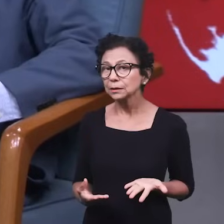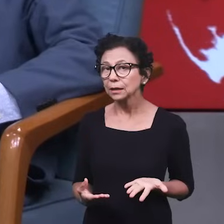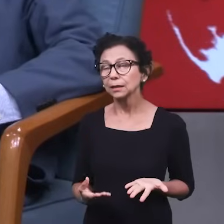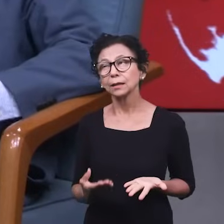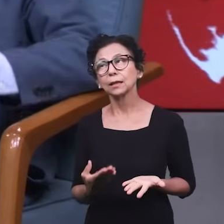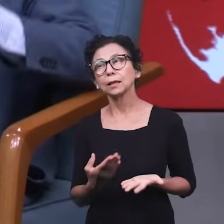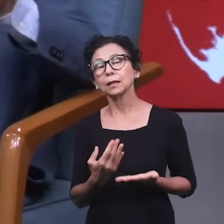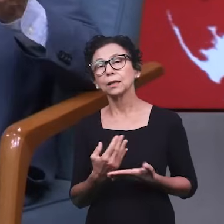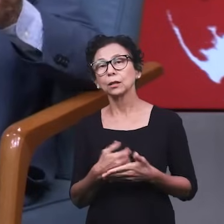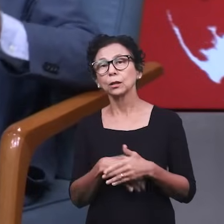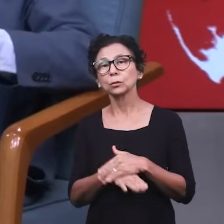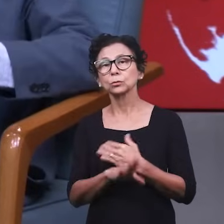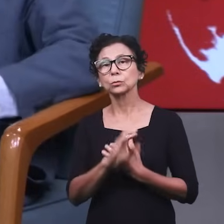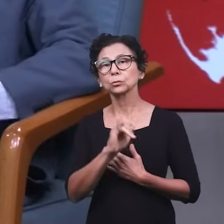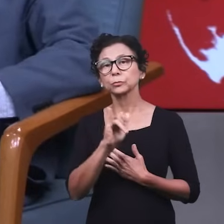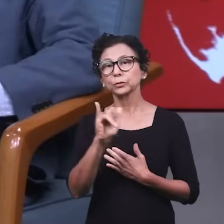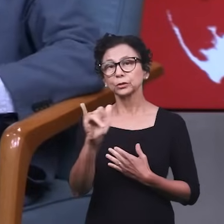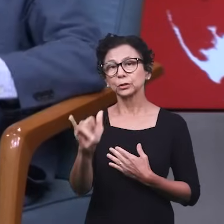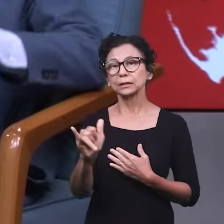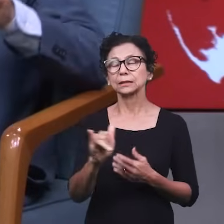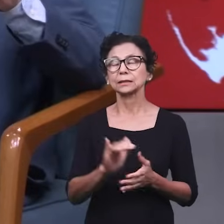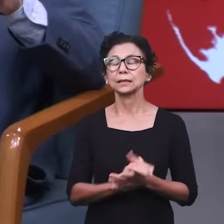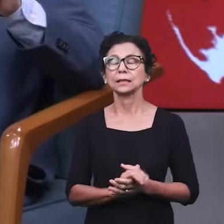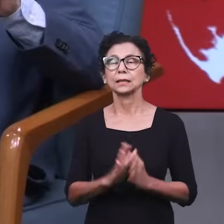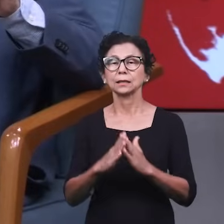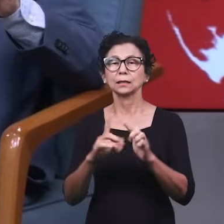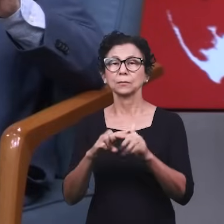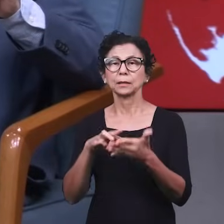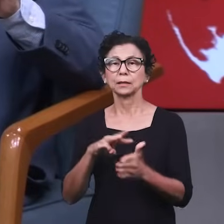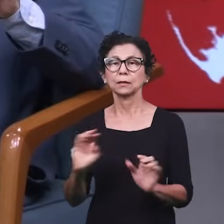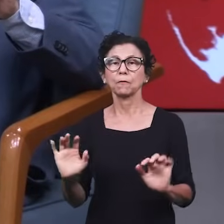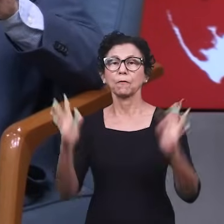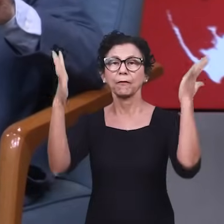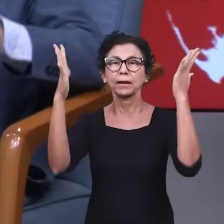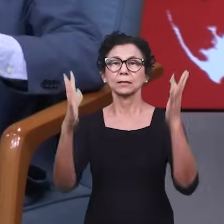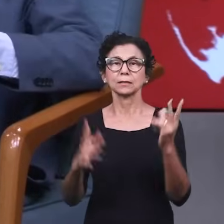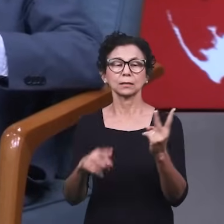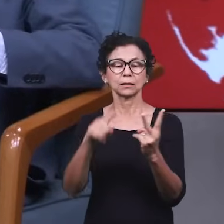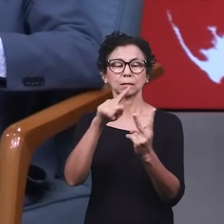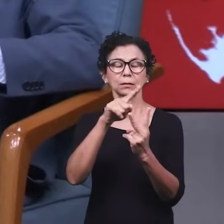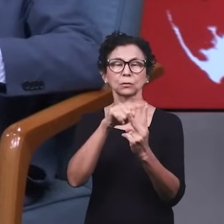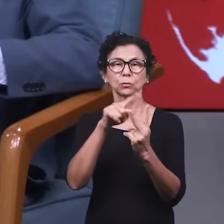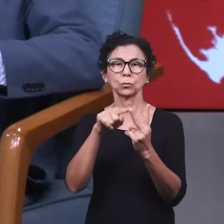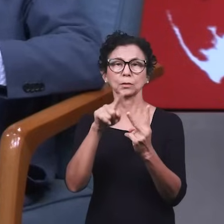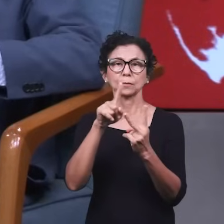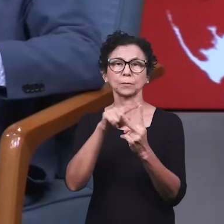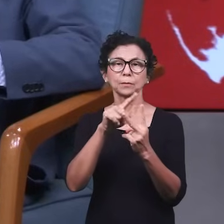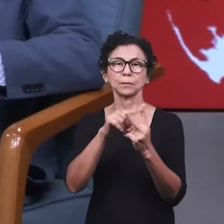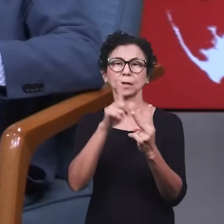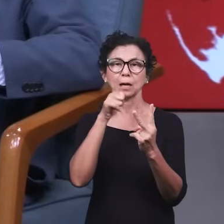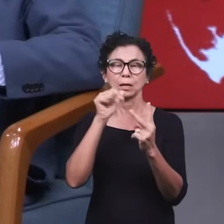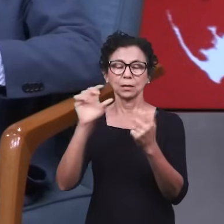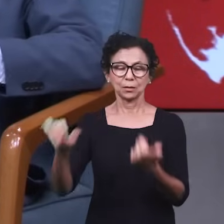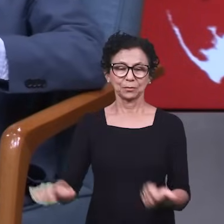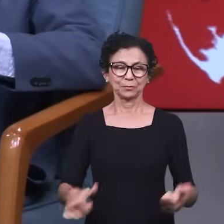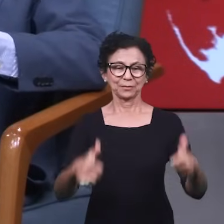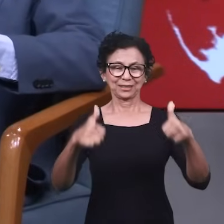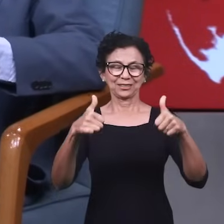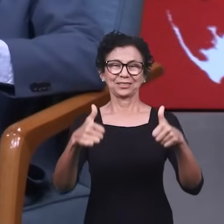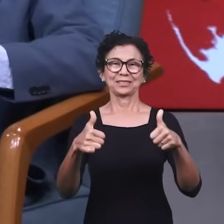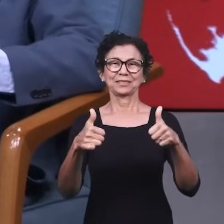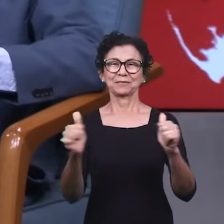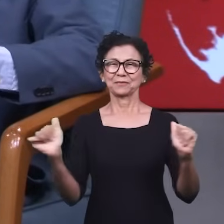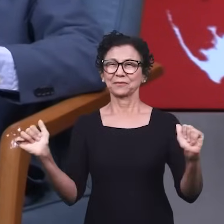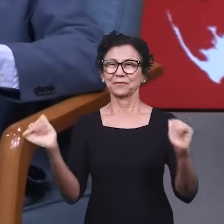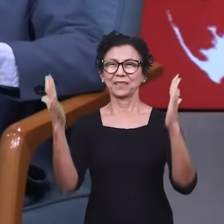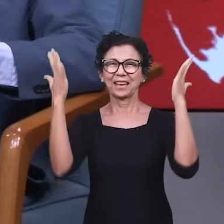nossas festas. Eu costumo dizer que a igreja tem duas festas. Primeiro é o batismo, que é uma festa